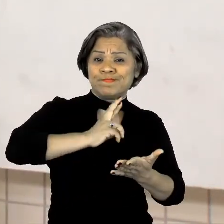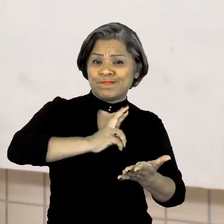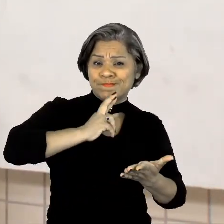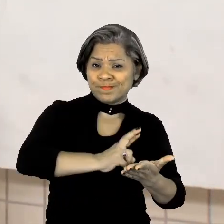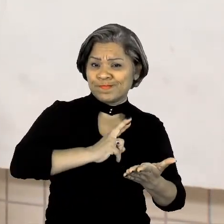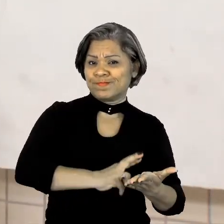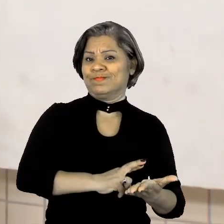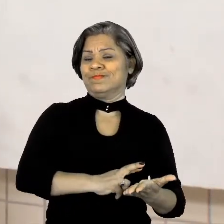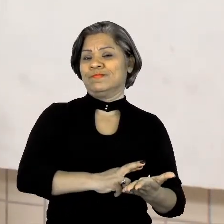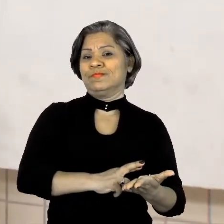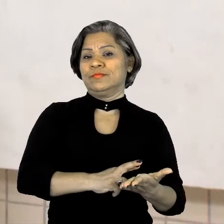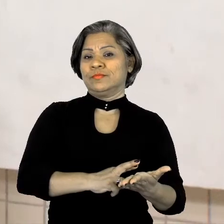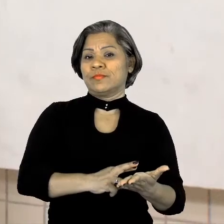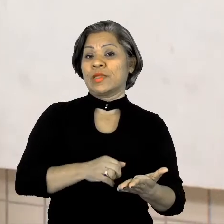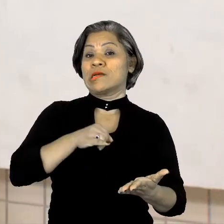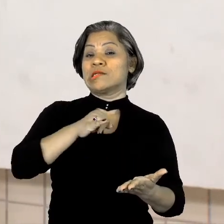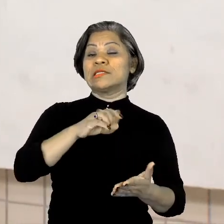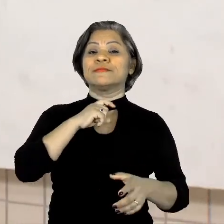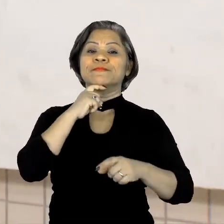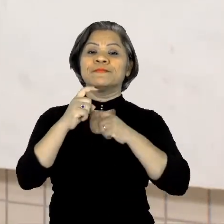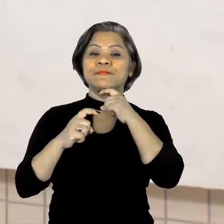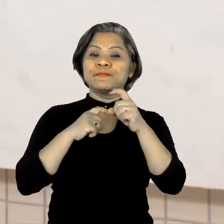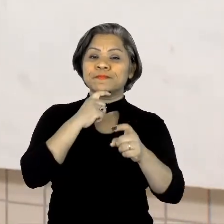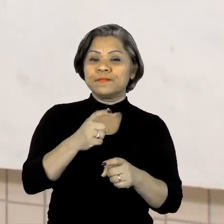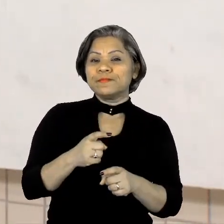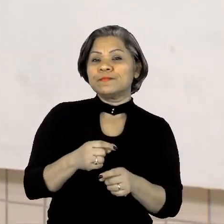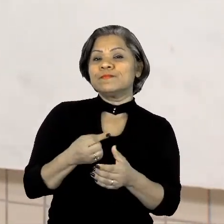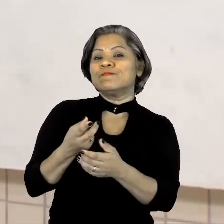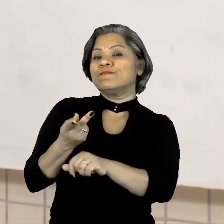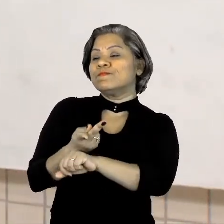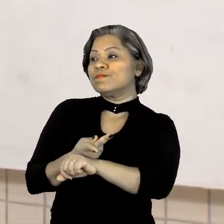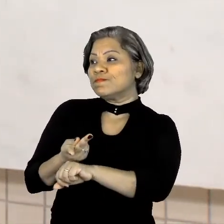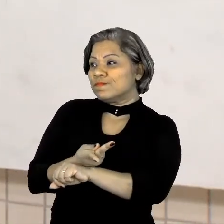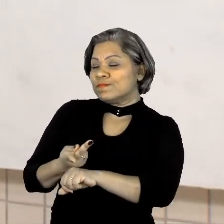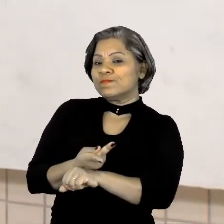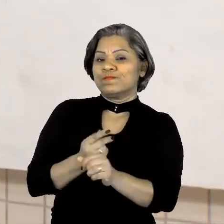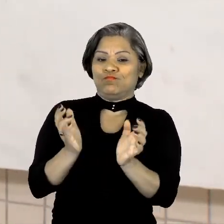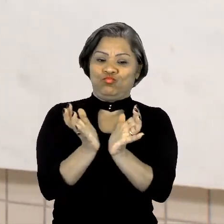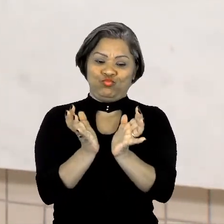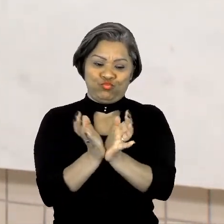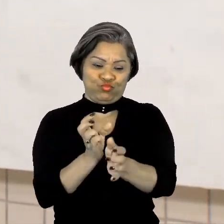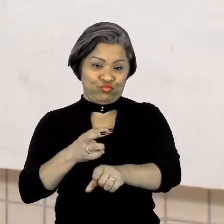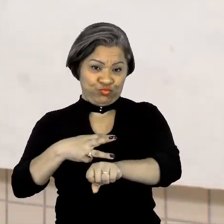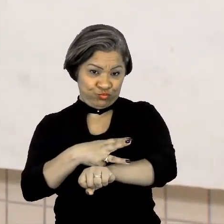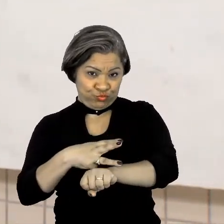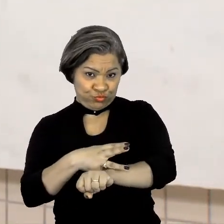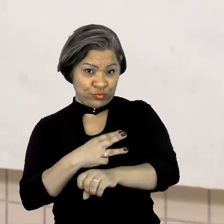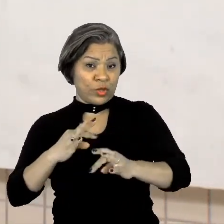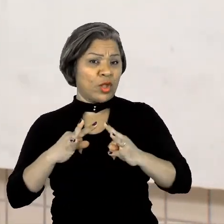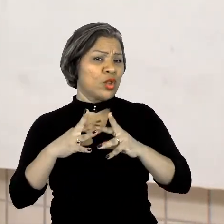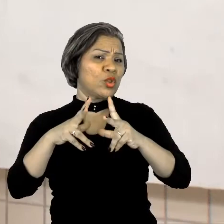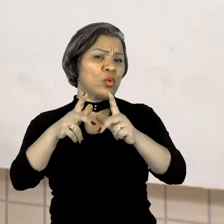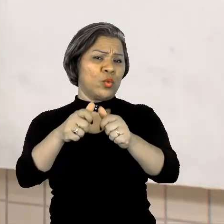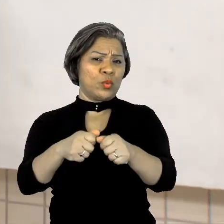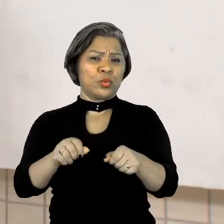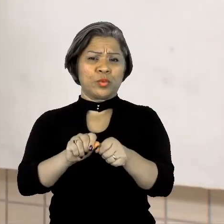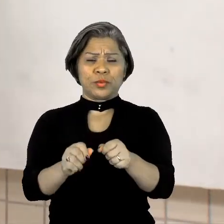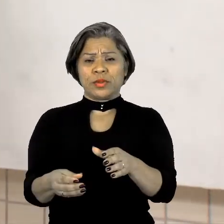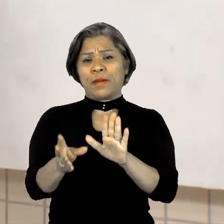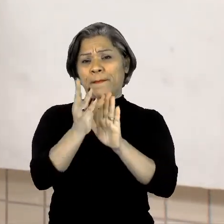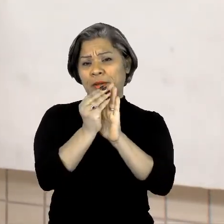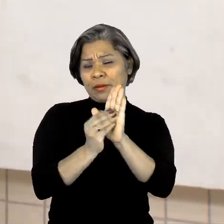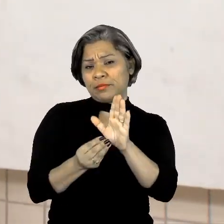nele. Qualquer dúvida, procure o seu professor nos grupos de WhatsApp. Todo esse conteúdo também está disponível na plataforma